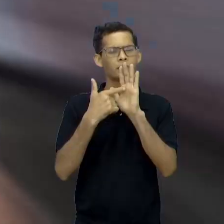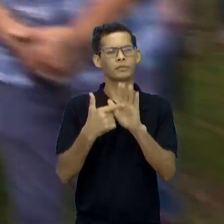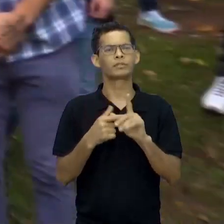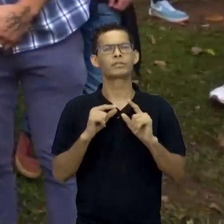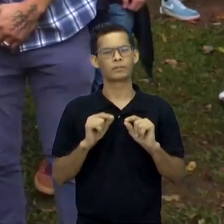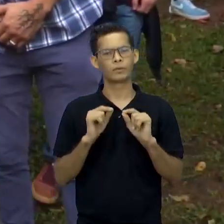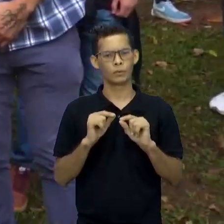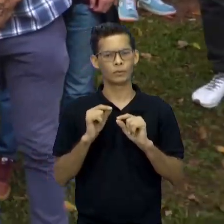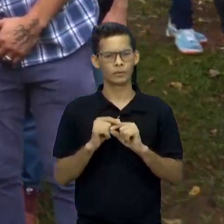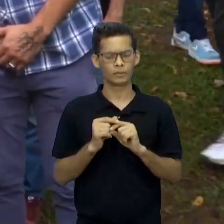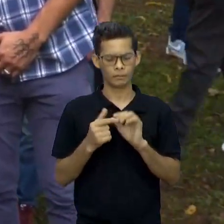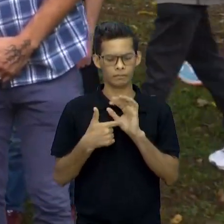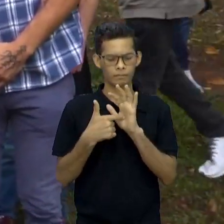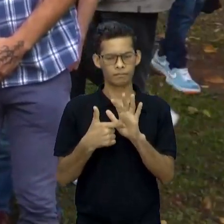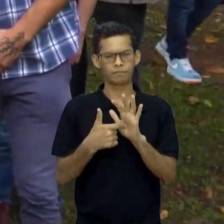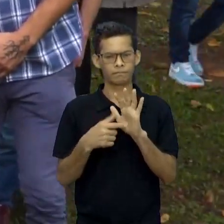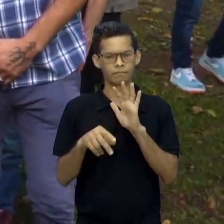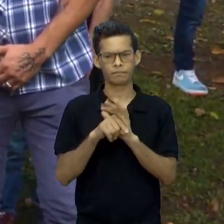anomalia